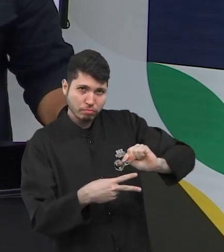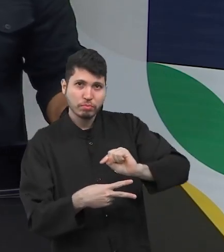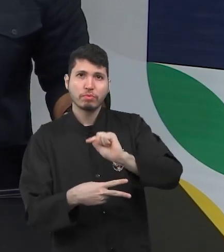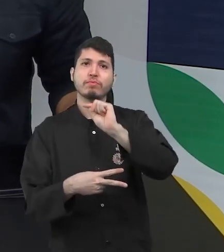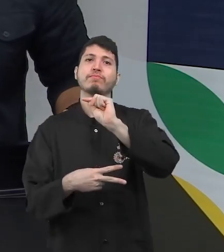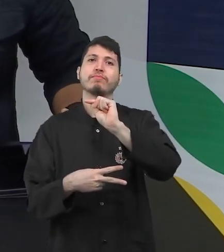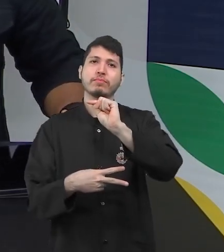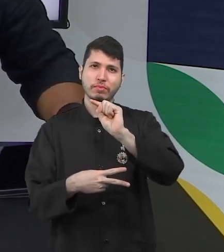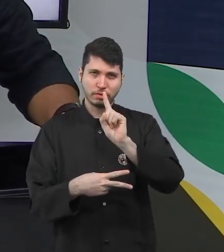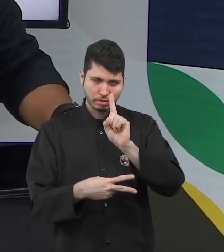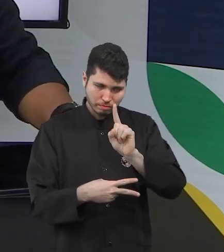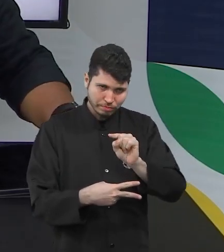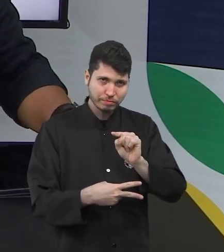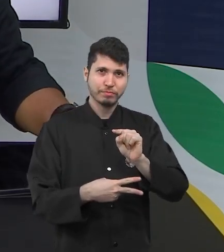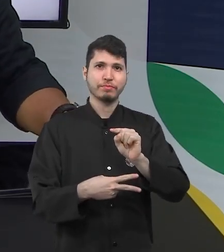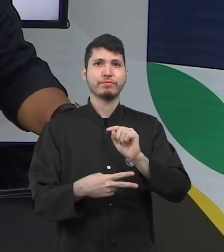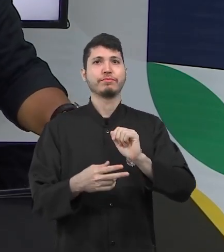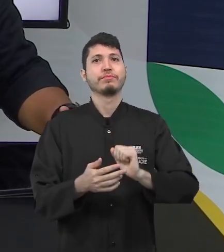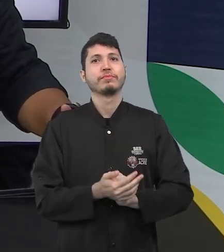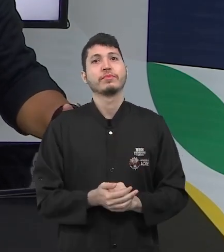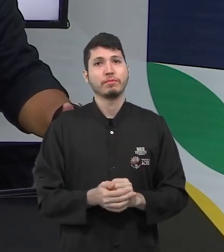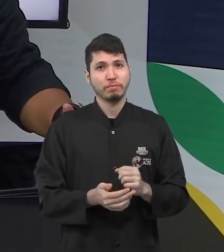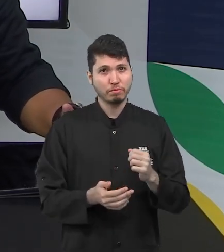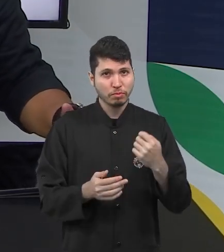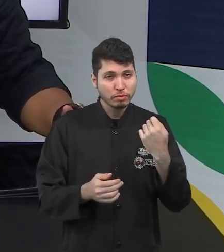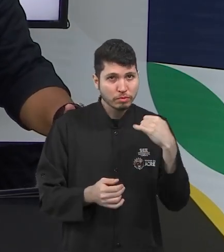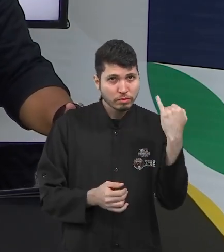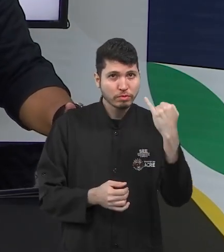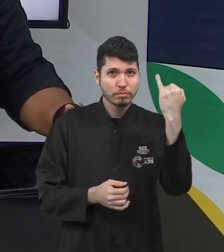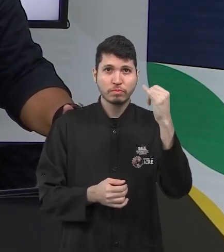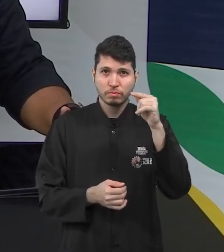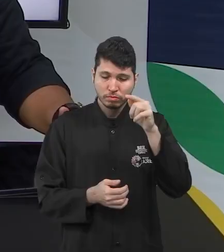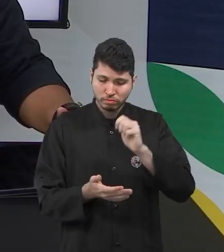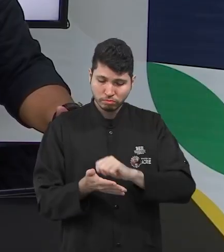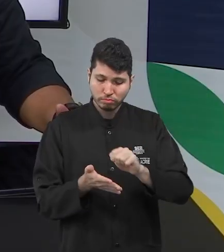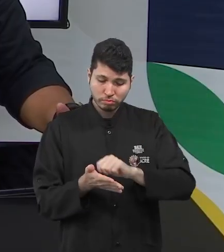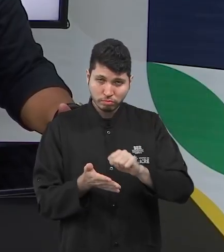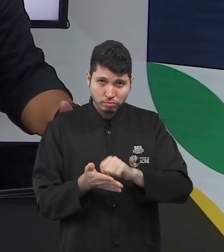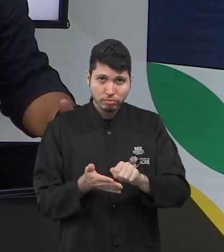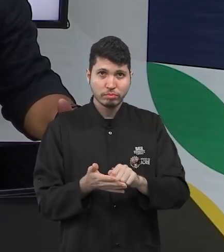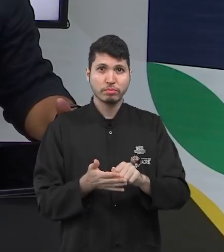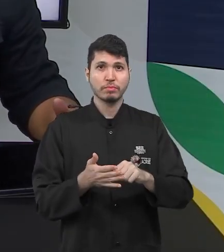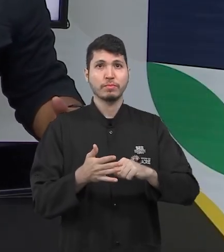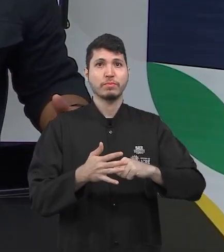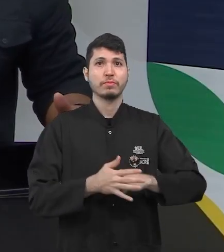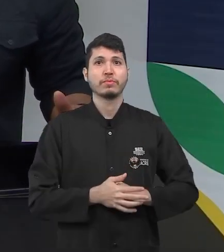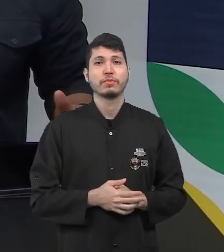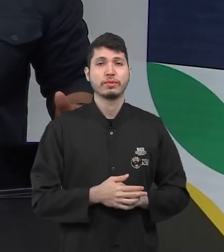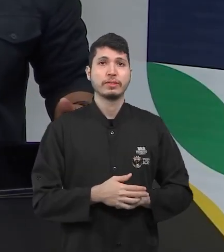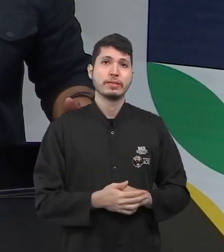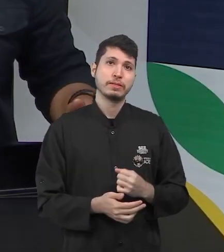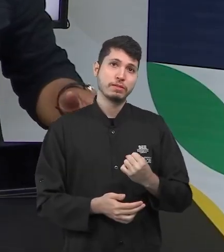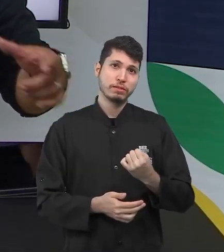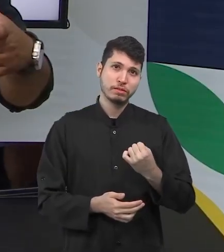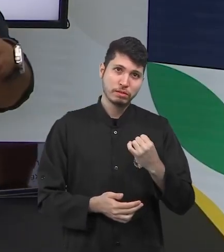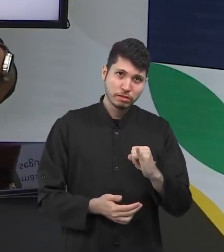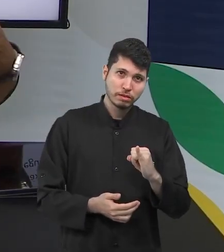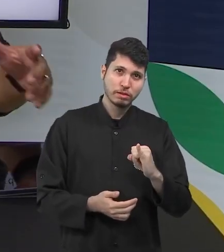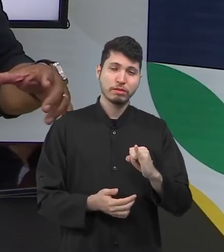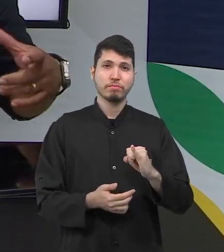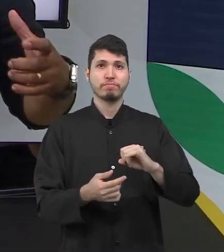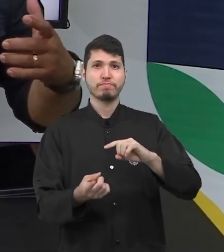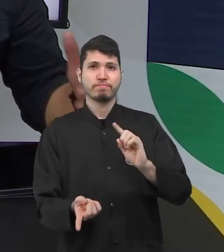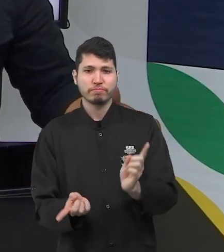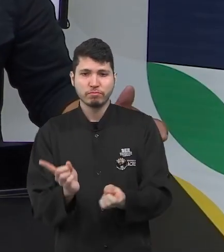Dá uma paradinha no vídeo, nota a dica que ela é de ouro para você no Enem, tá bom? Função crescente, sorriso Colgate. Função decrescente, você tem a ideia do sorriso